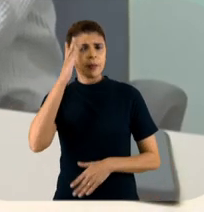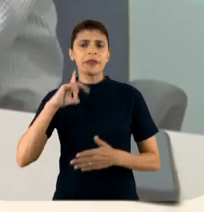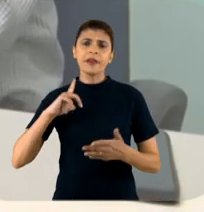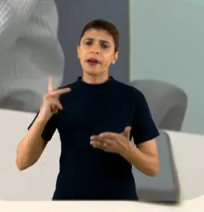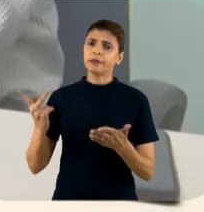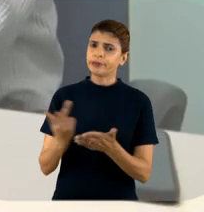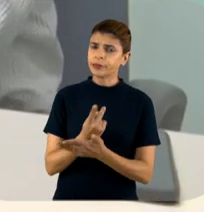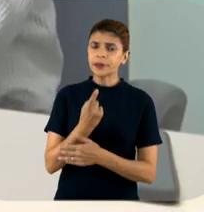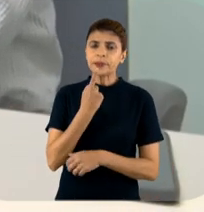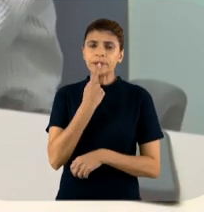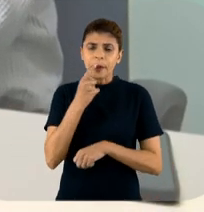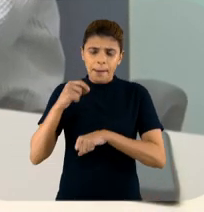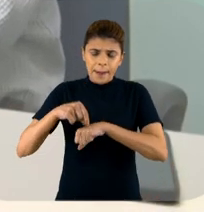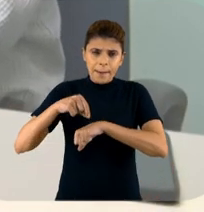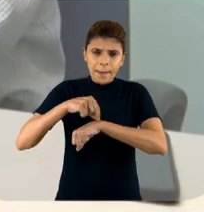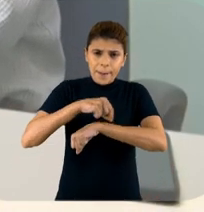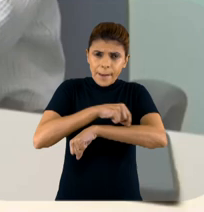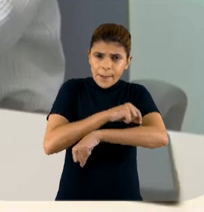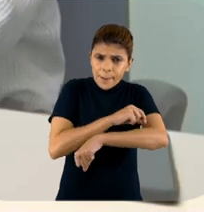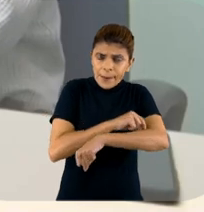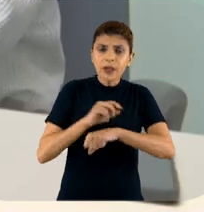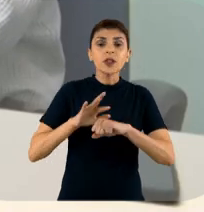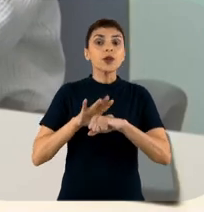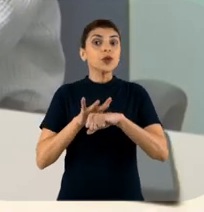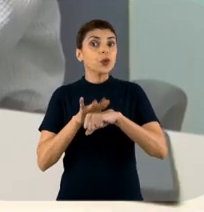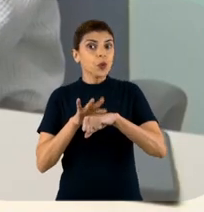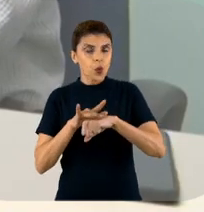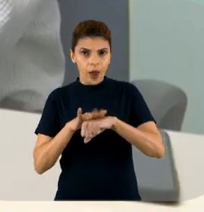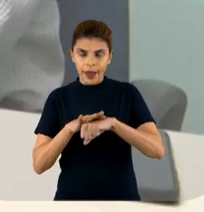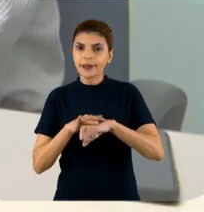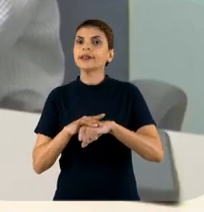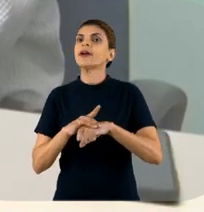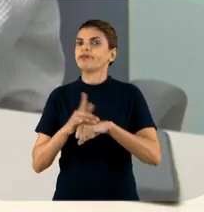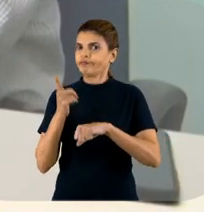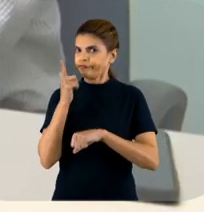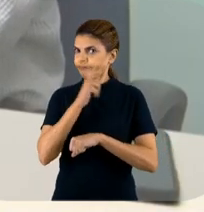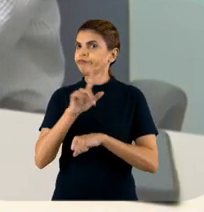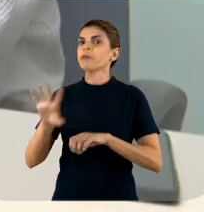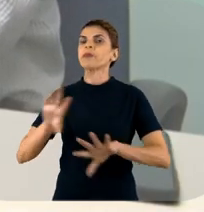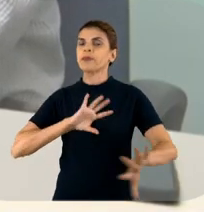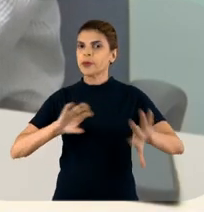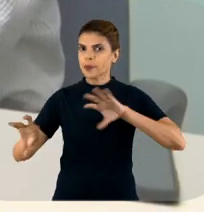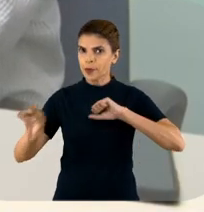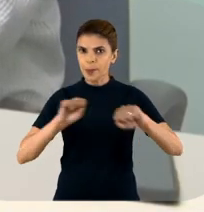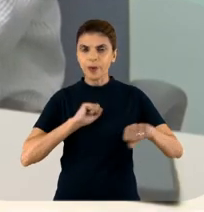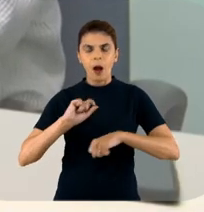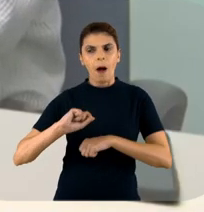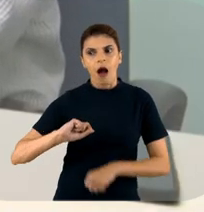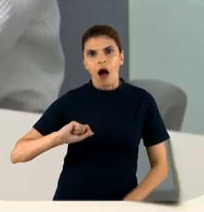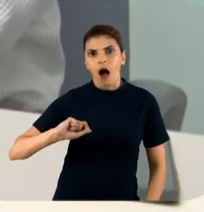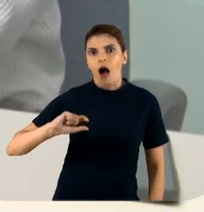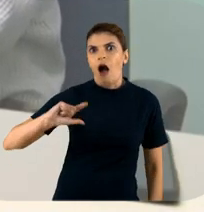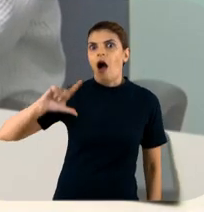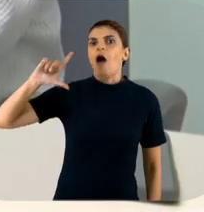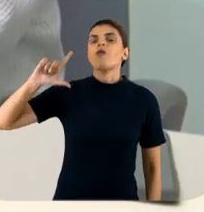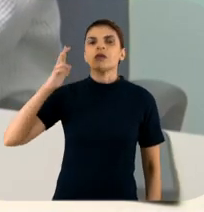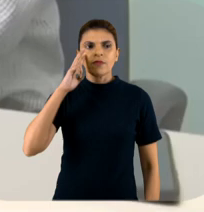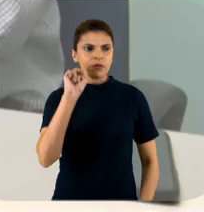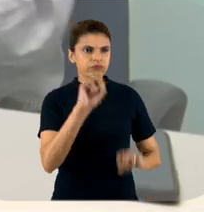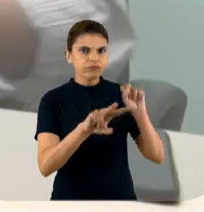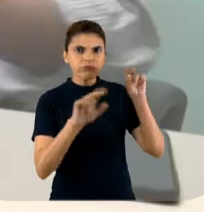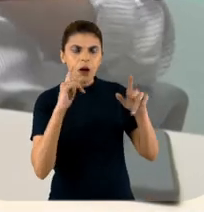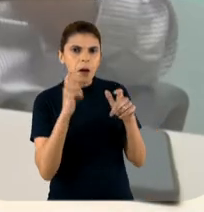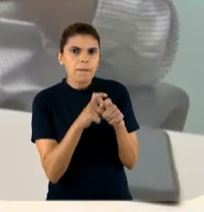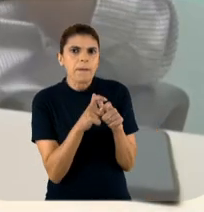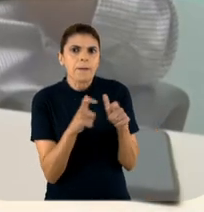aí caso de sarampa acontecendo Desde o ano passado né uma doença de alto poder eh de de de de infecção de transmissão